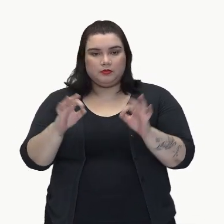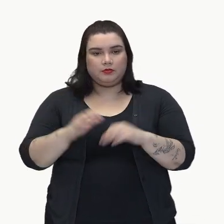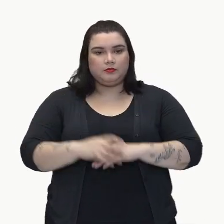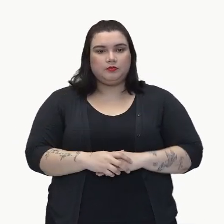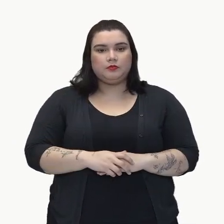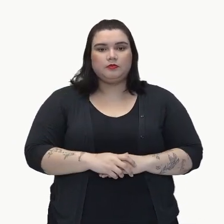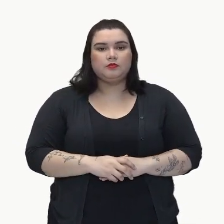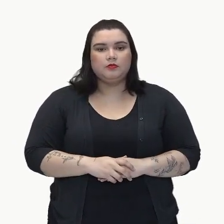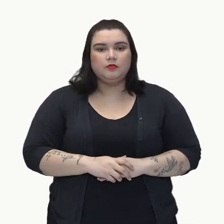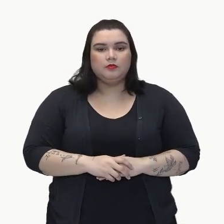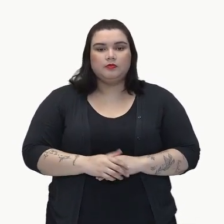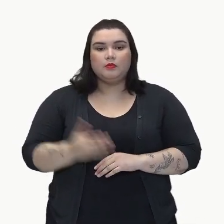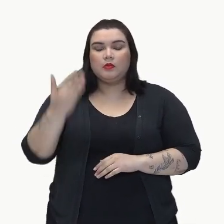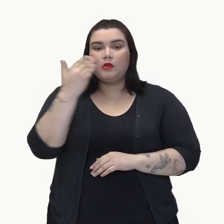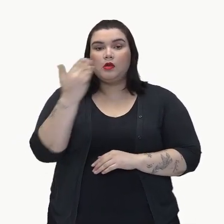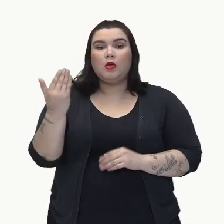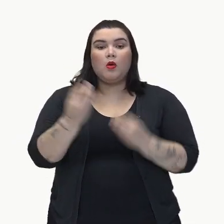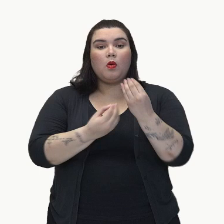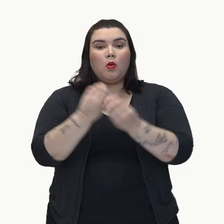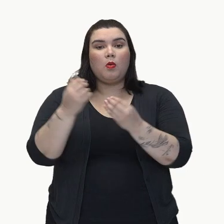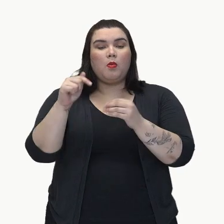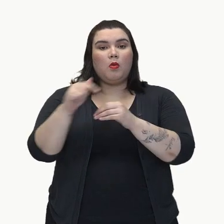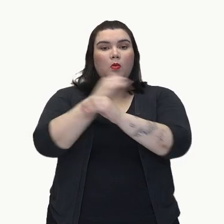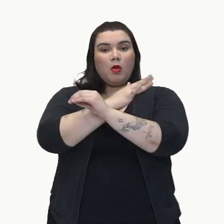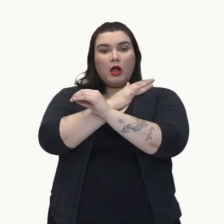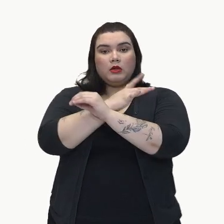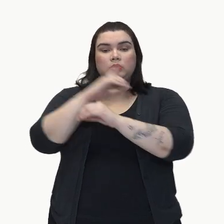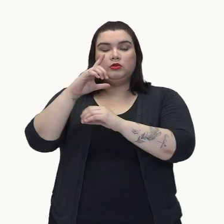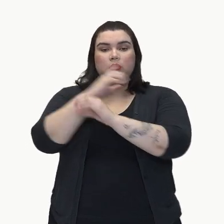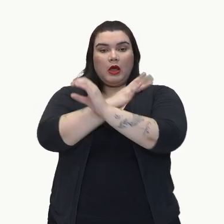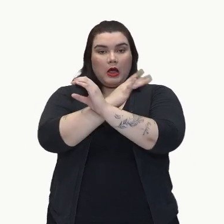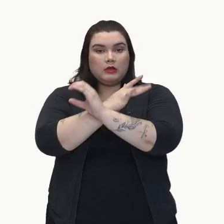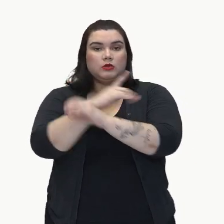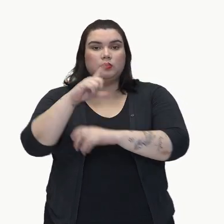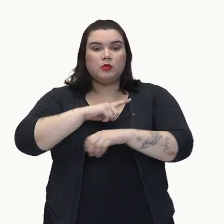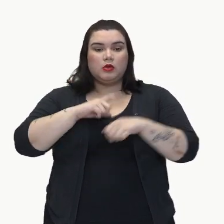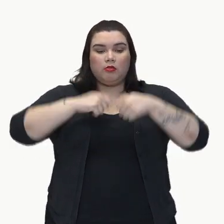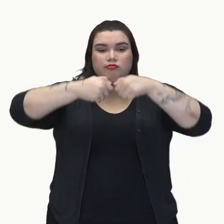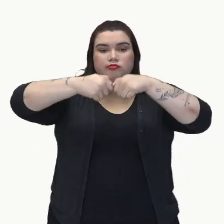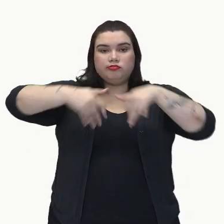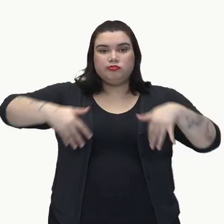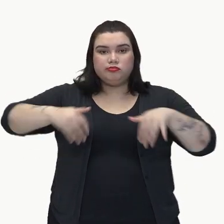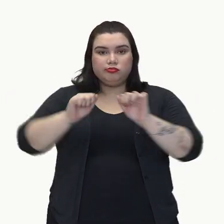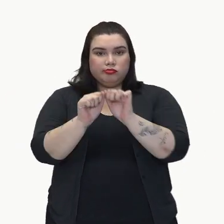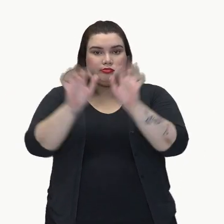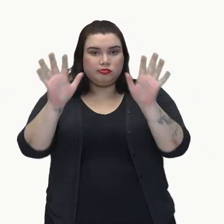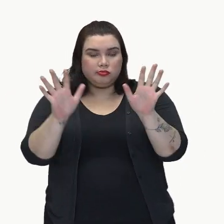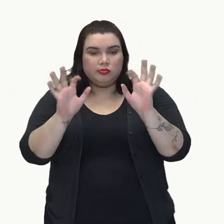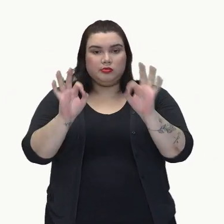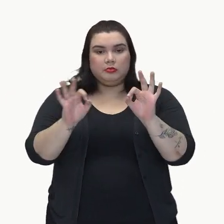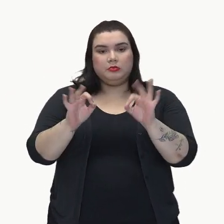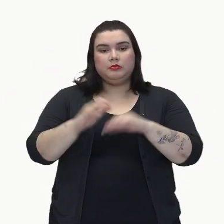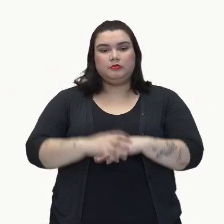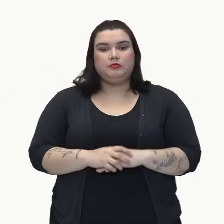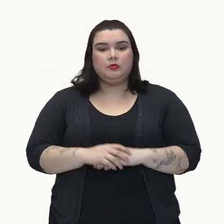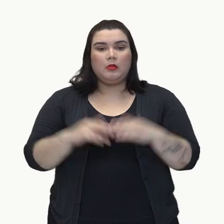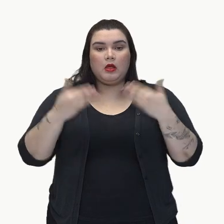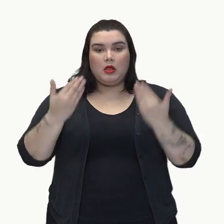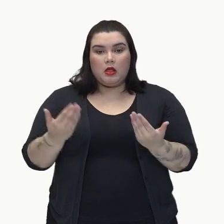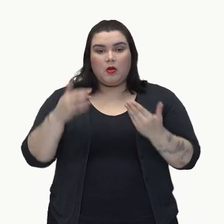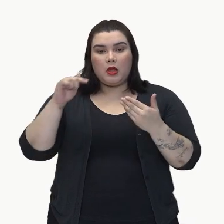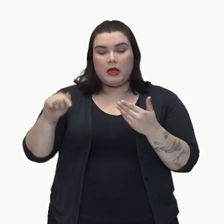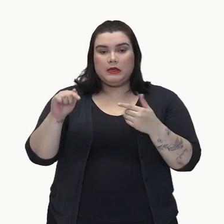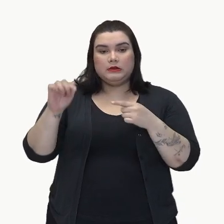tem ramificação. Se esse é o carbono que tem a carboxila, então ele é o carbono 1.